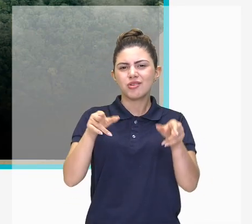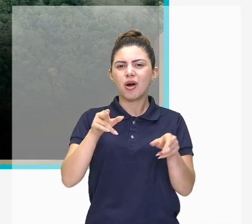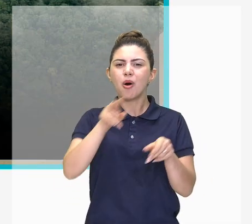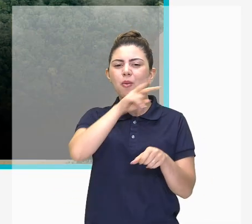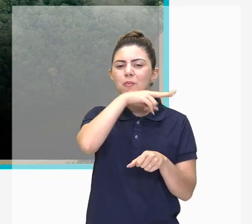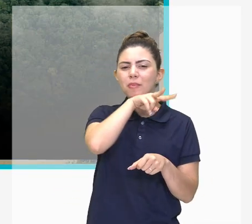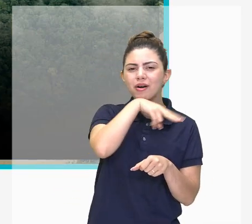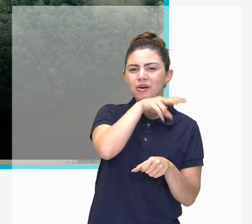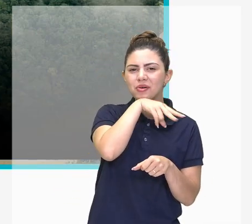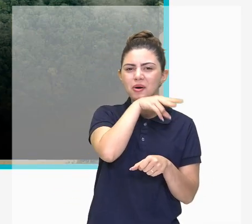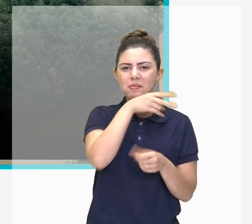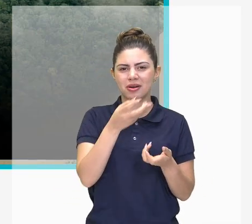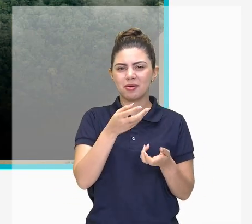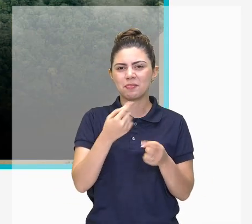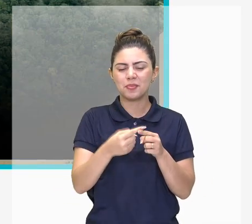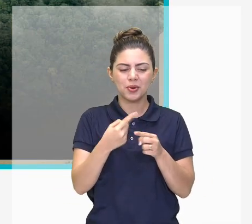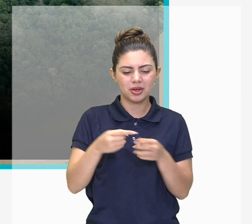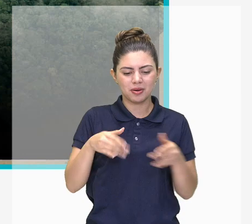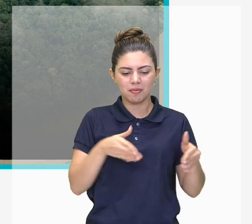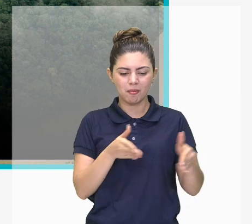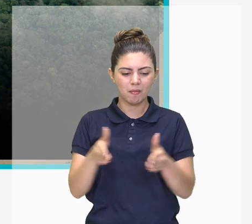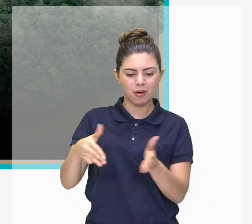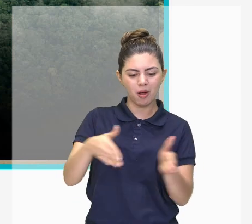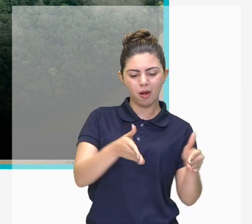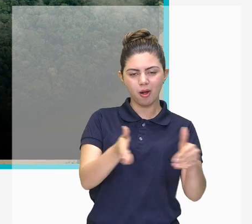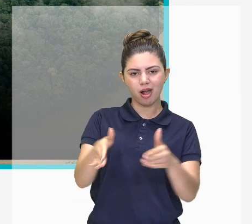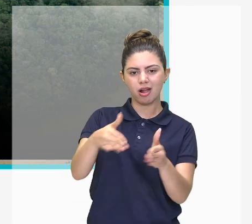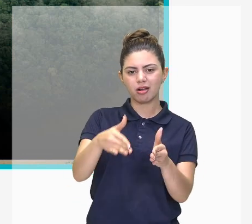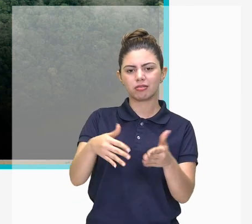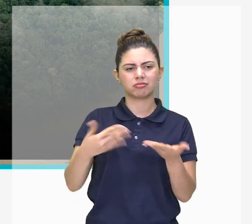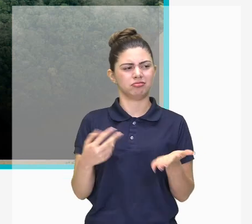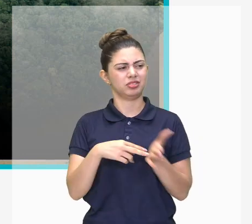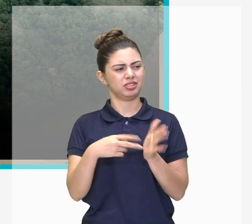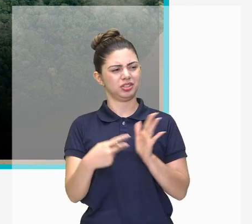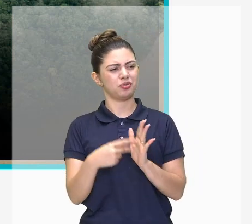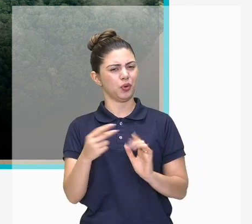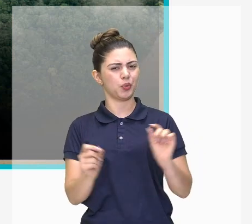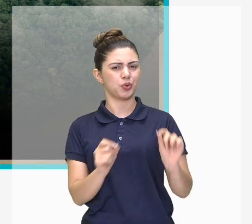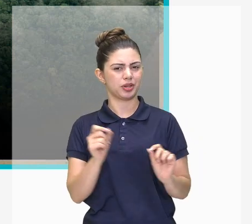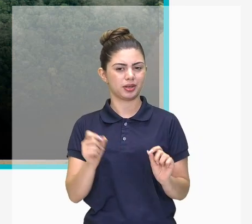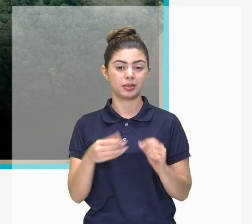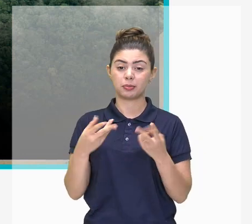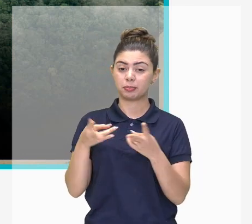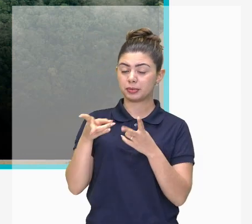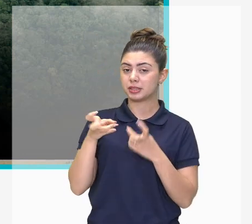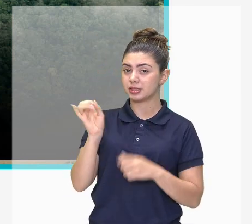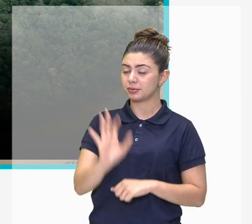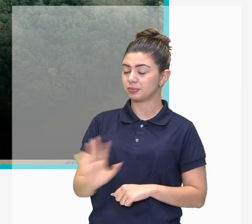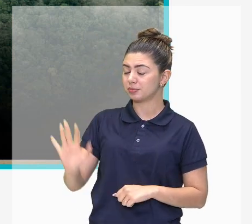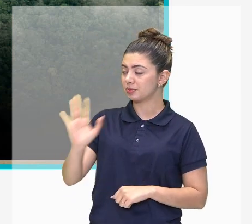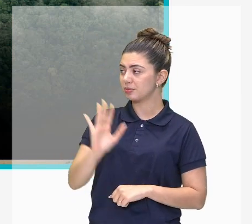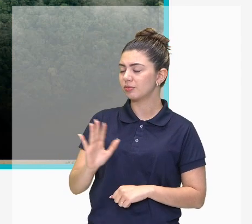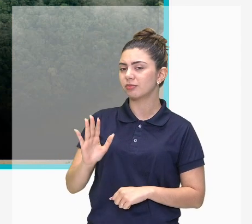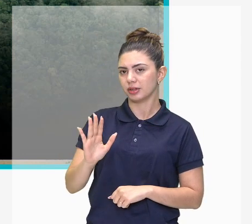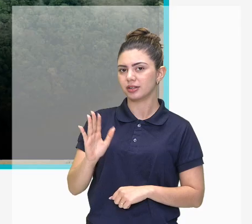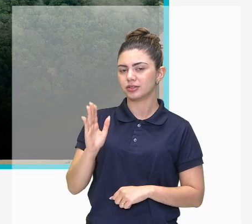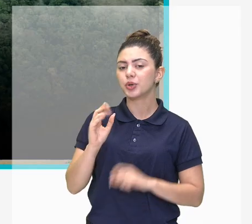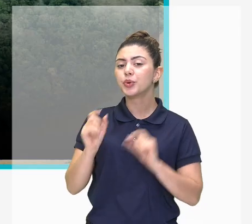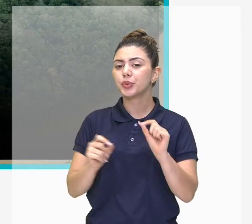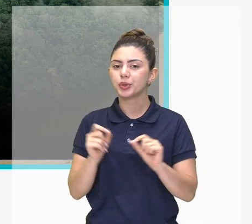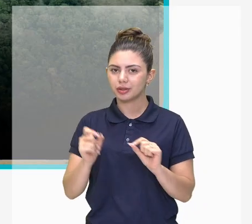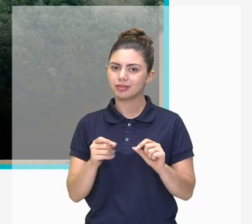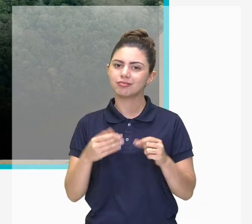mexe lentamente? O que significa isso? Então, observe essa imagem. Literalmente, a imagem é